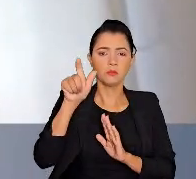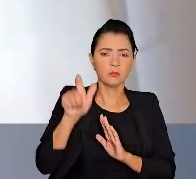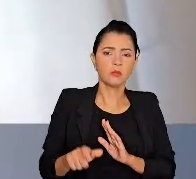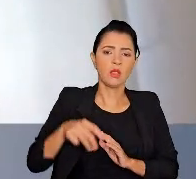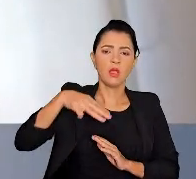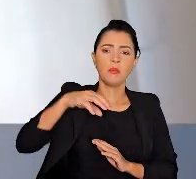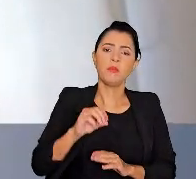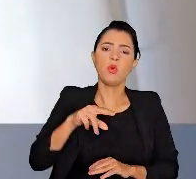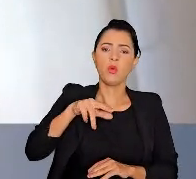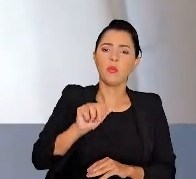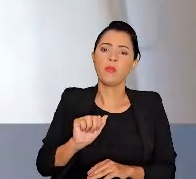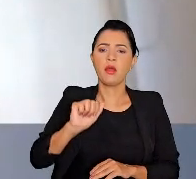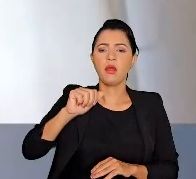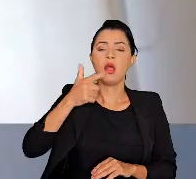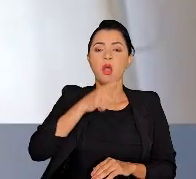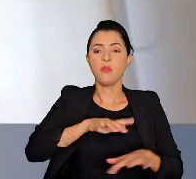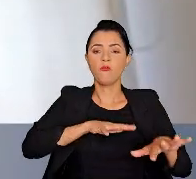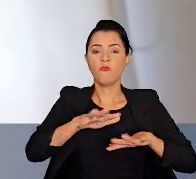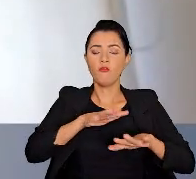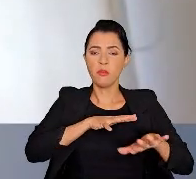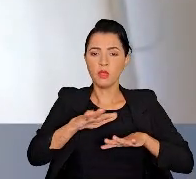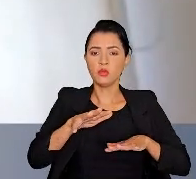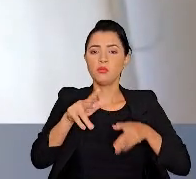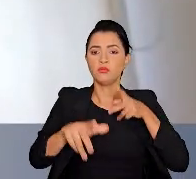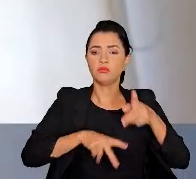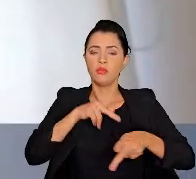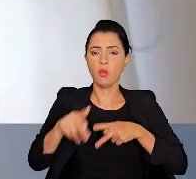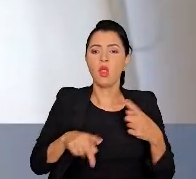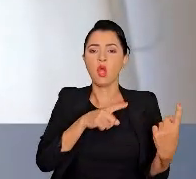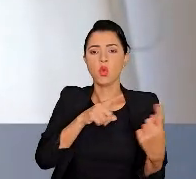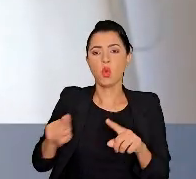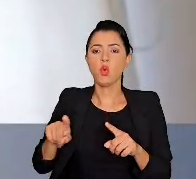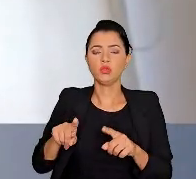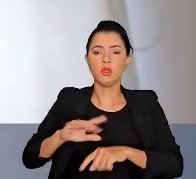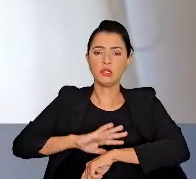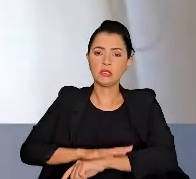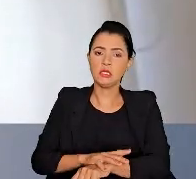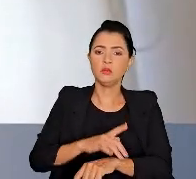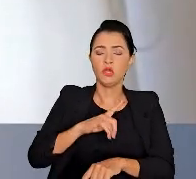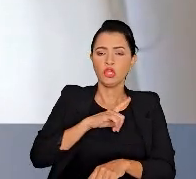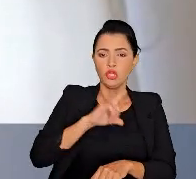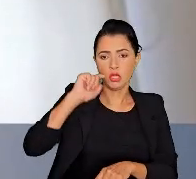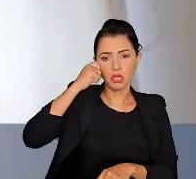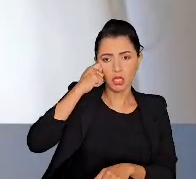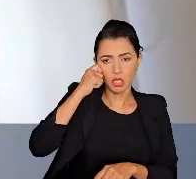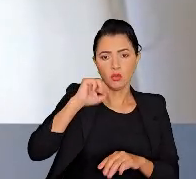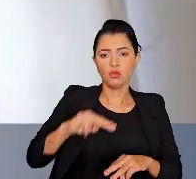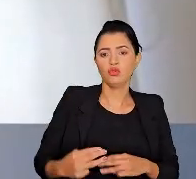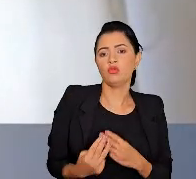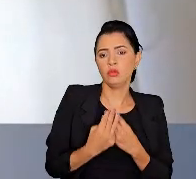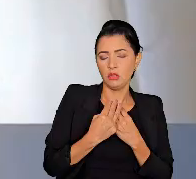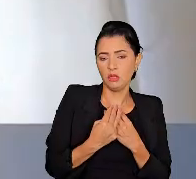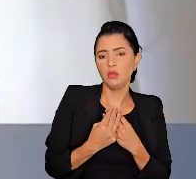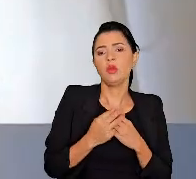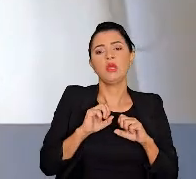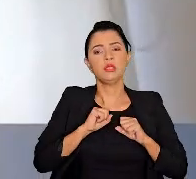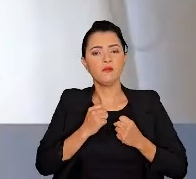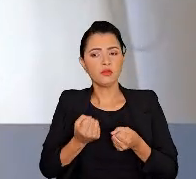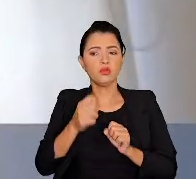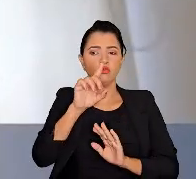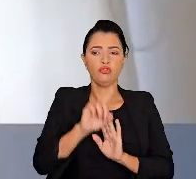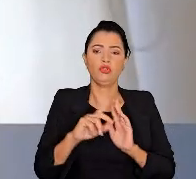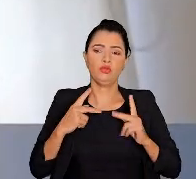um movimento popular antirracista, que juntava negros, judeus e defensores dos direitos